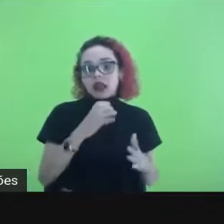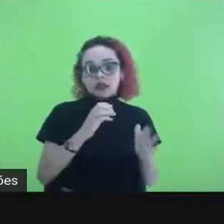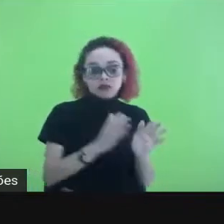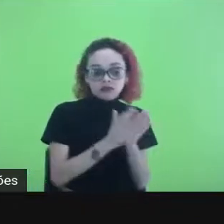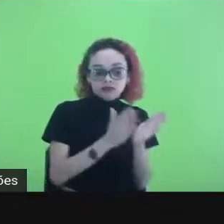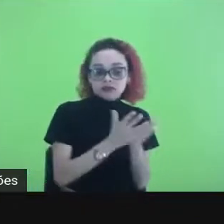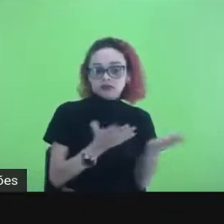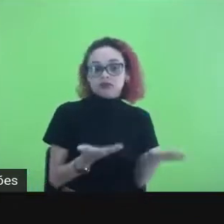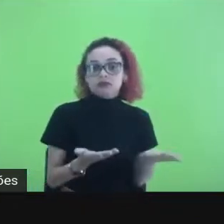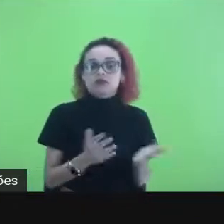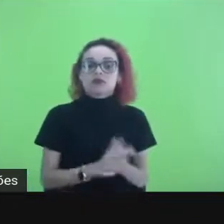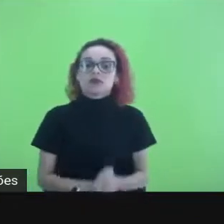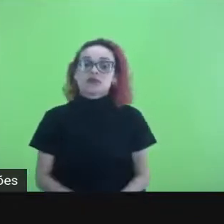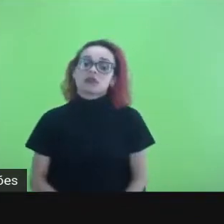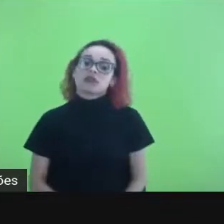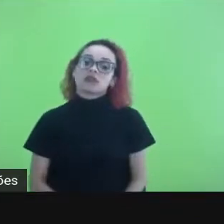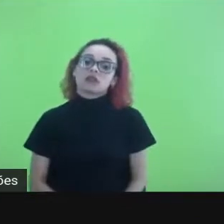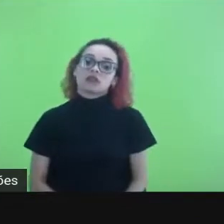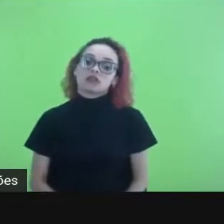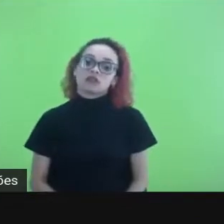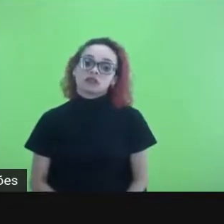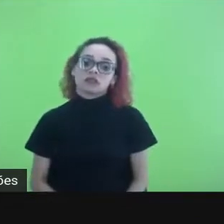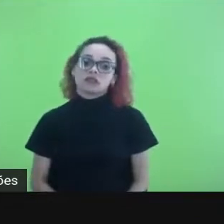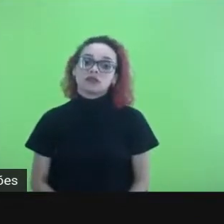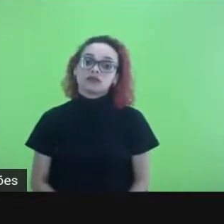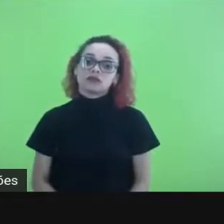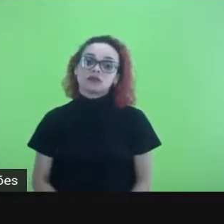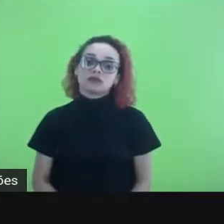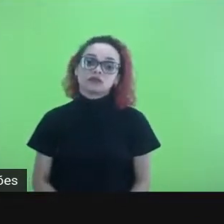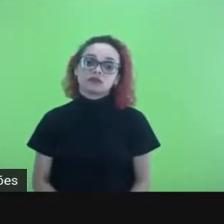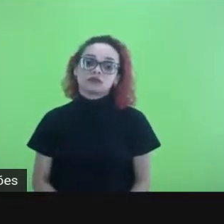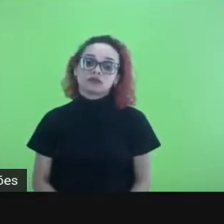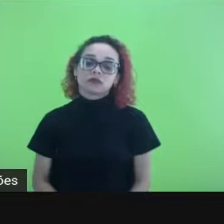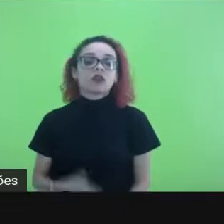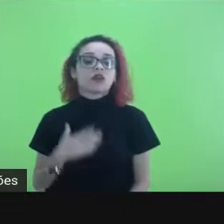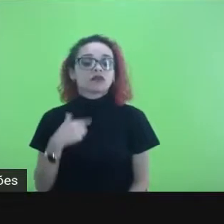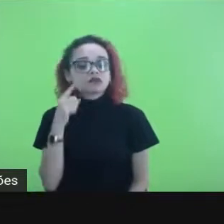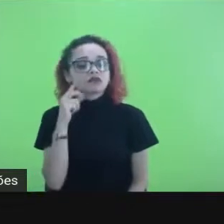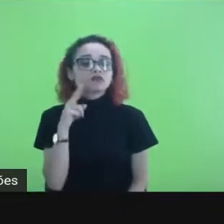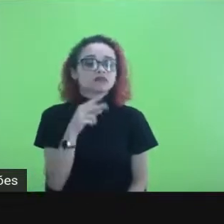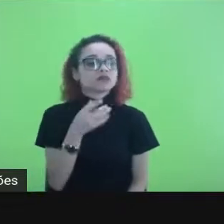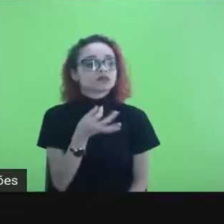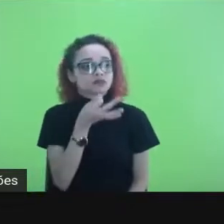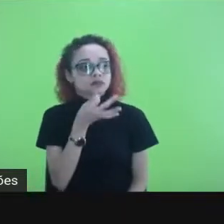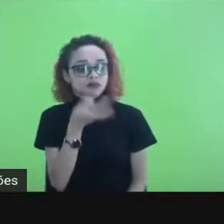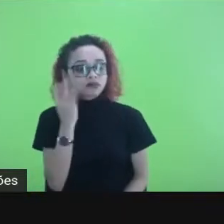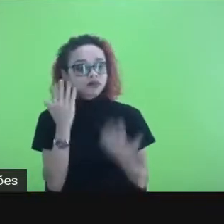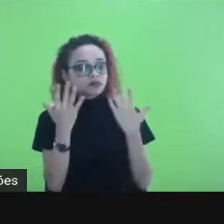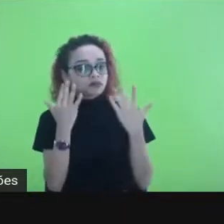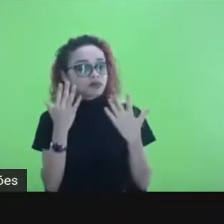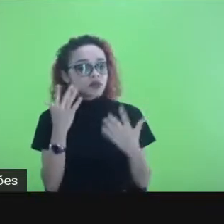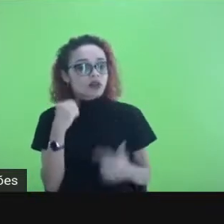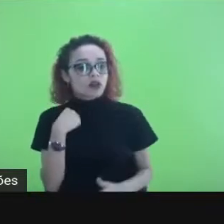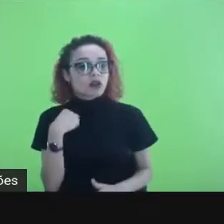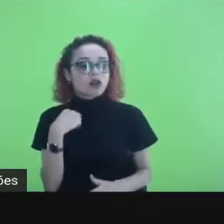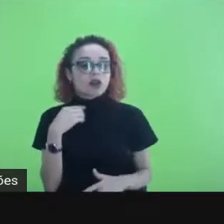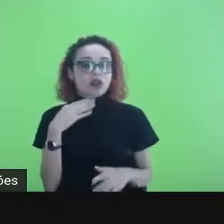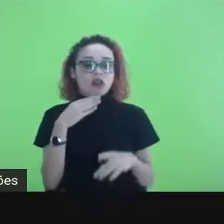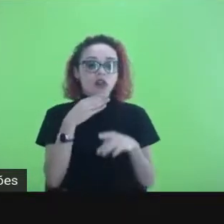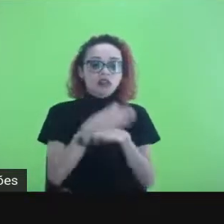contradições, né, dentro da academia, com esse olhar um pouco mais crítico, à medida também que tive acesso a